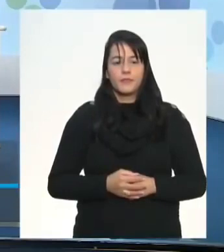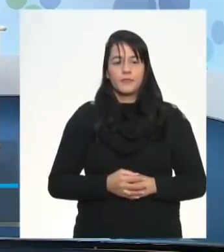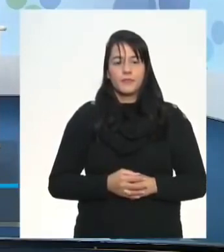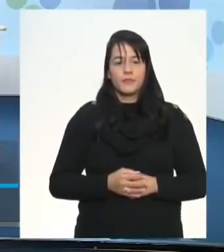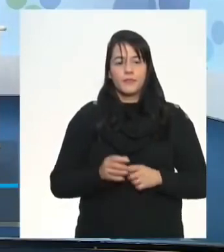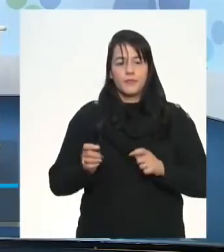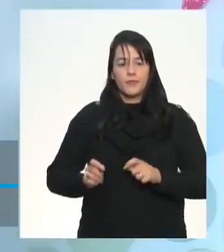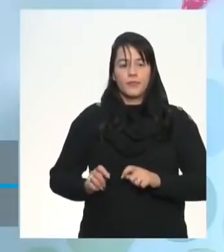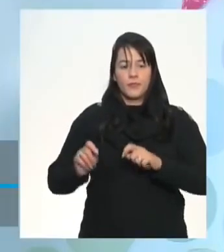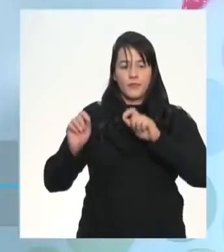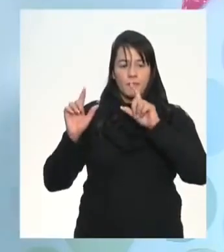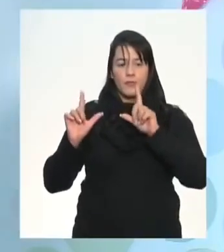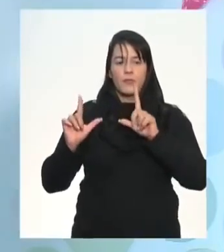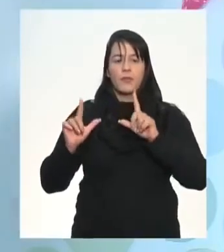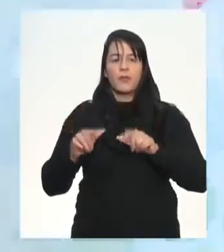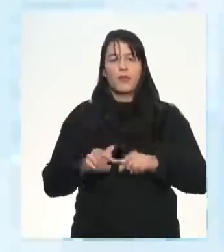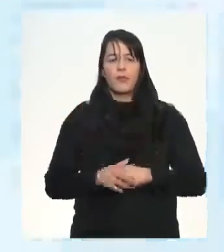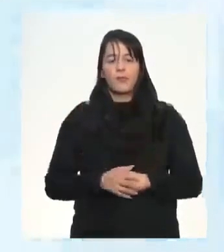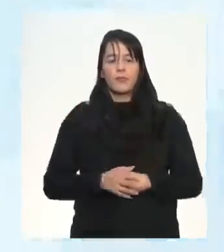para eles, por favor.